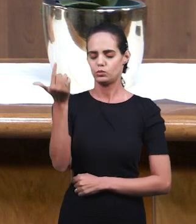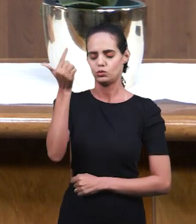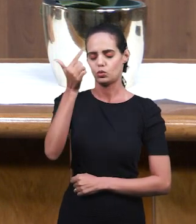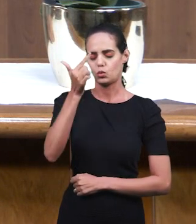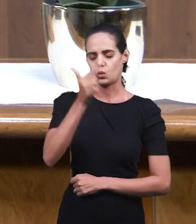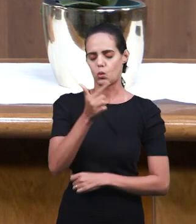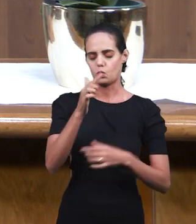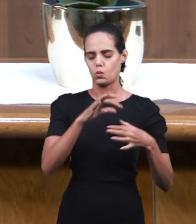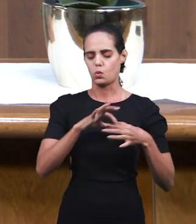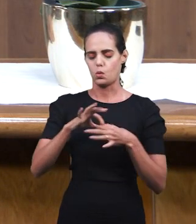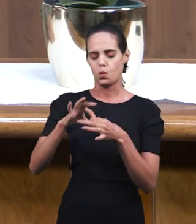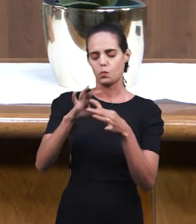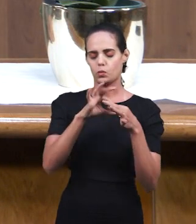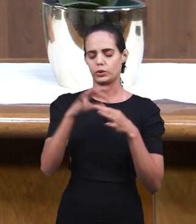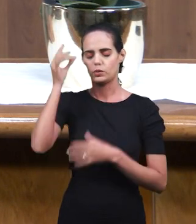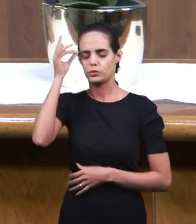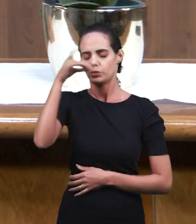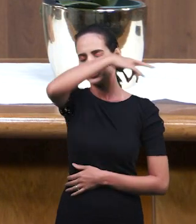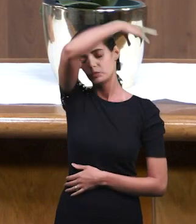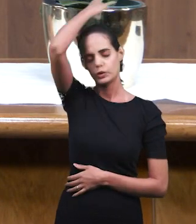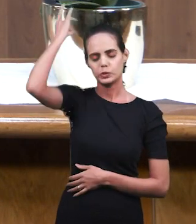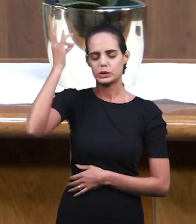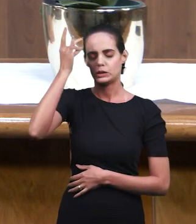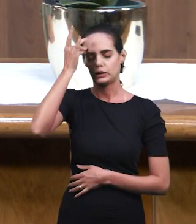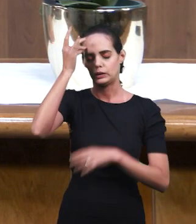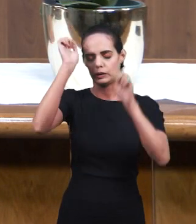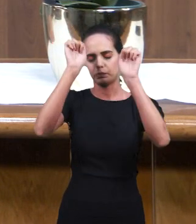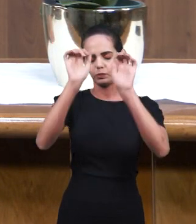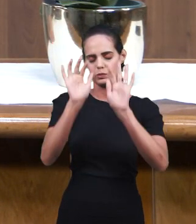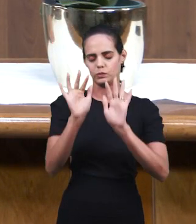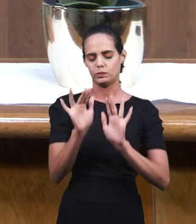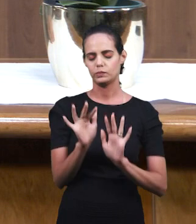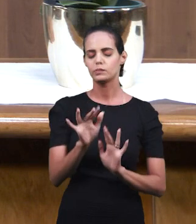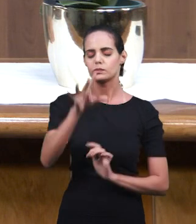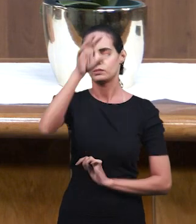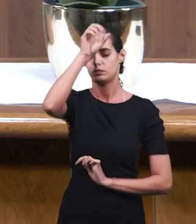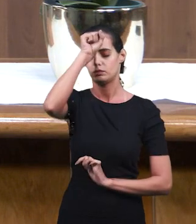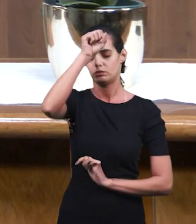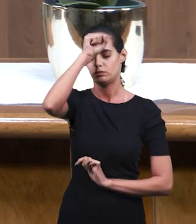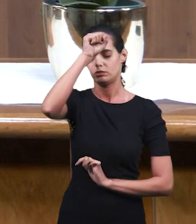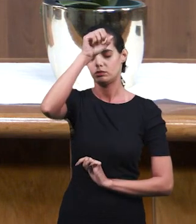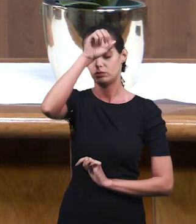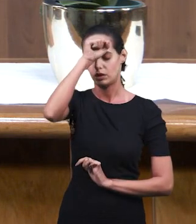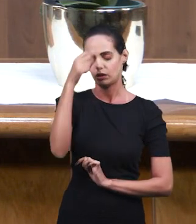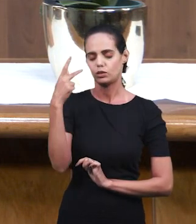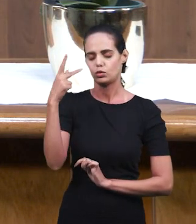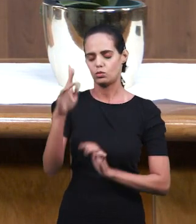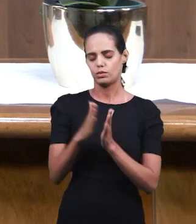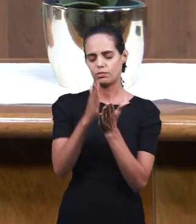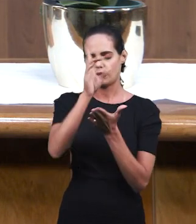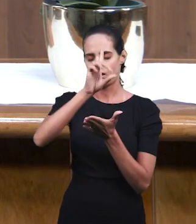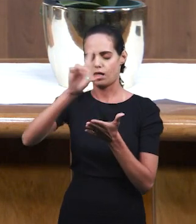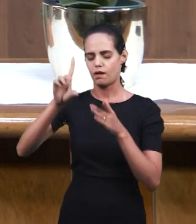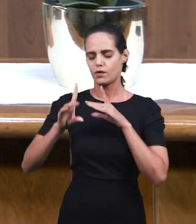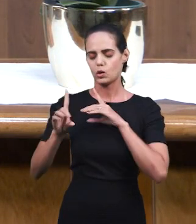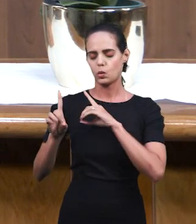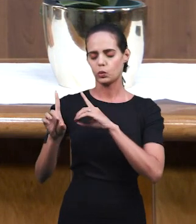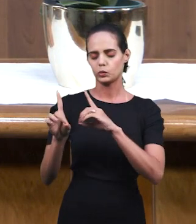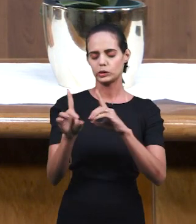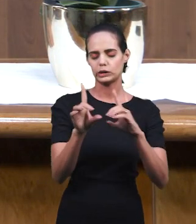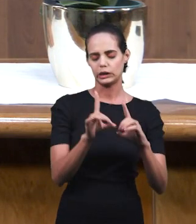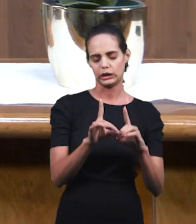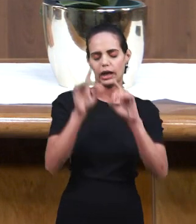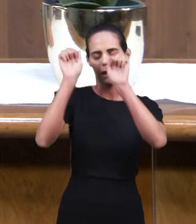a Tua bênção e o aprendizado, Senhor, daquilo que é a Tua orientação, a Tua palavra, a Tua doutrina. Nos